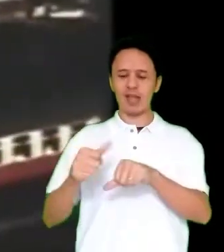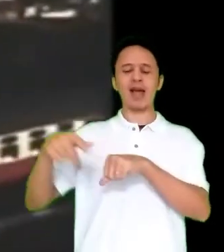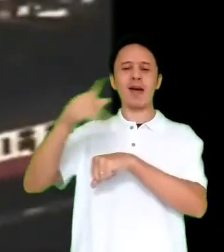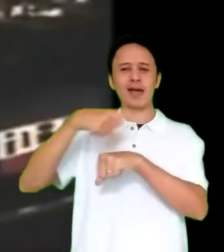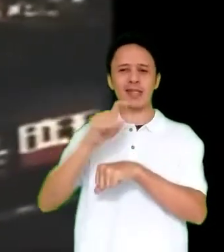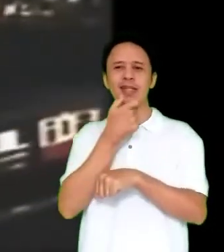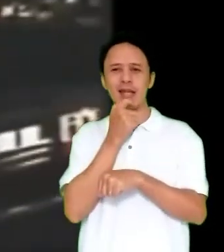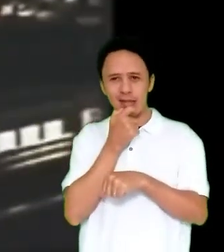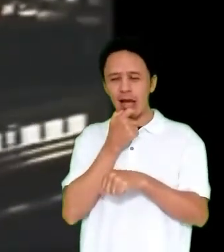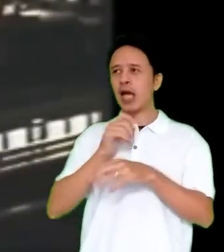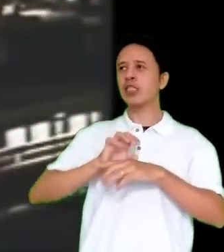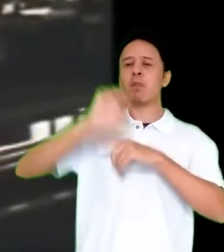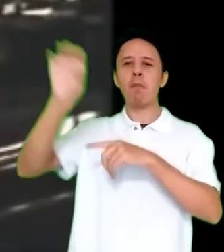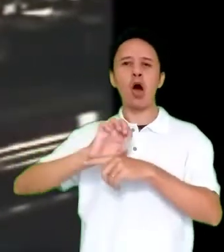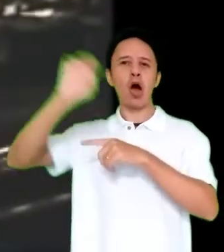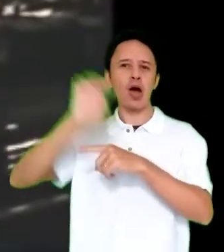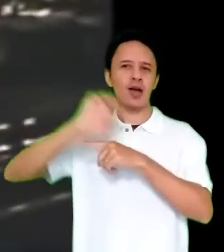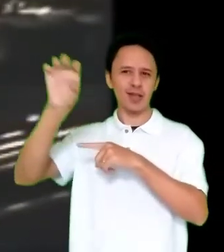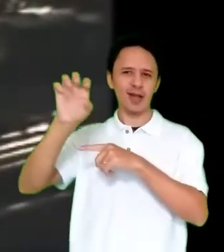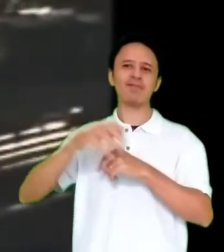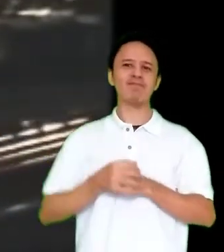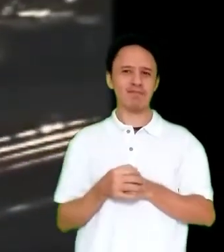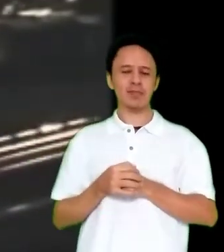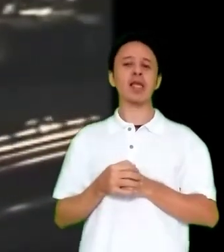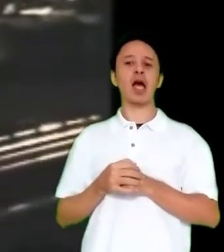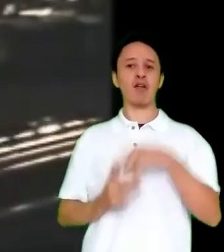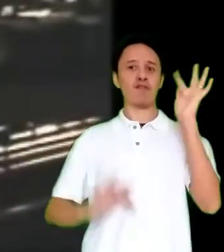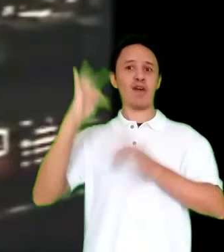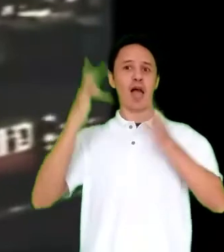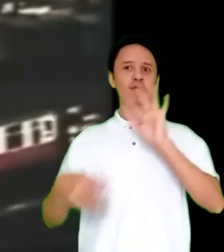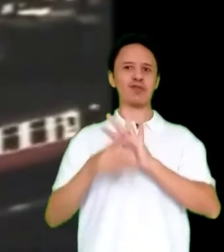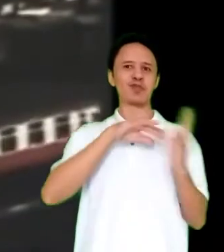tornou-se o maior exportador de produtos. Ela era a fábrica do mundo.